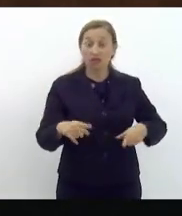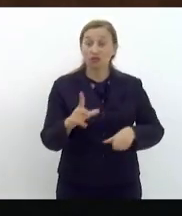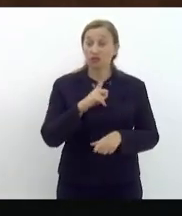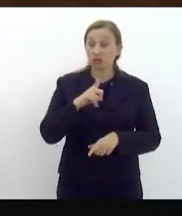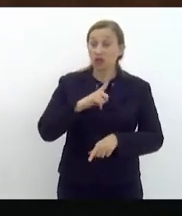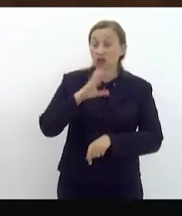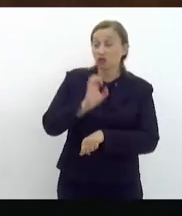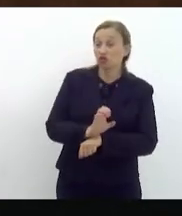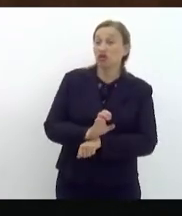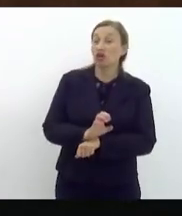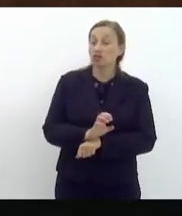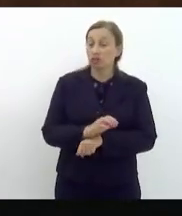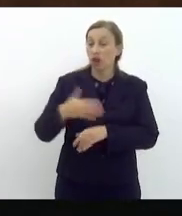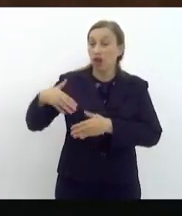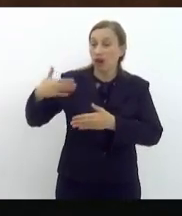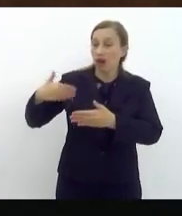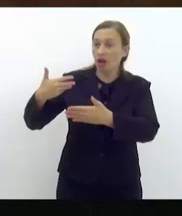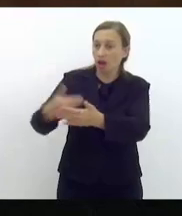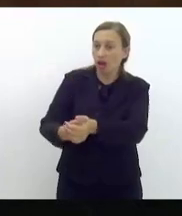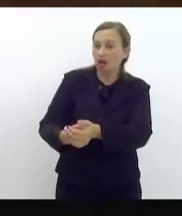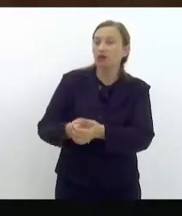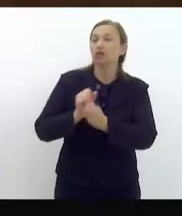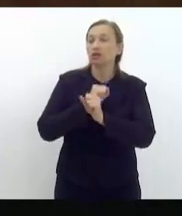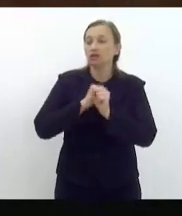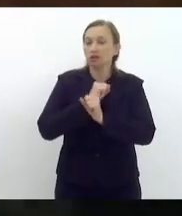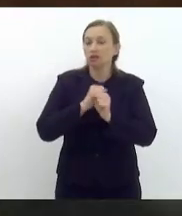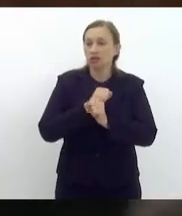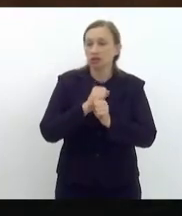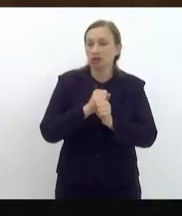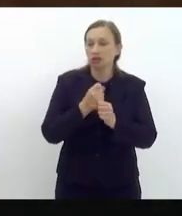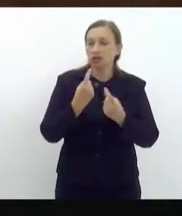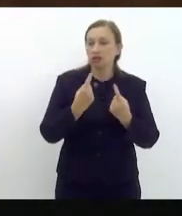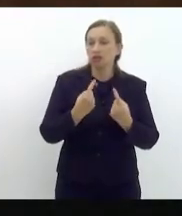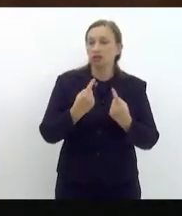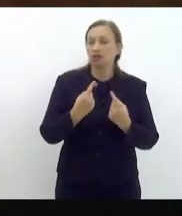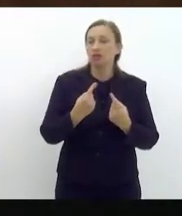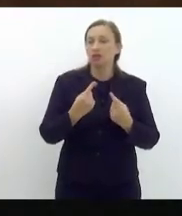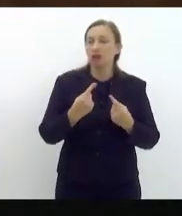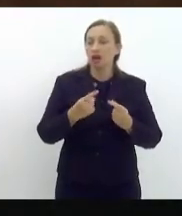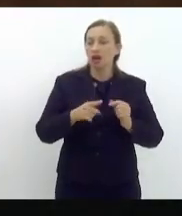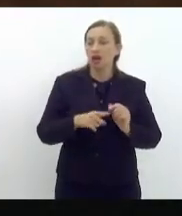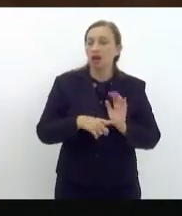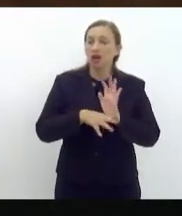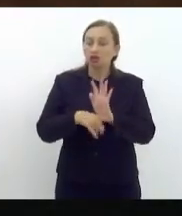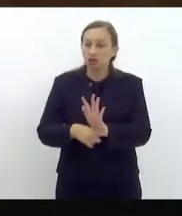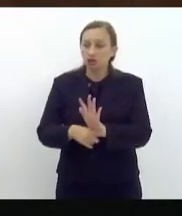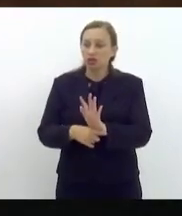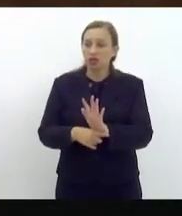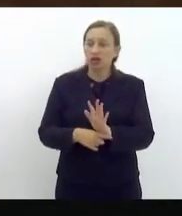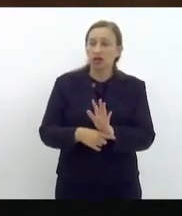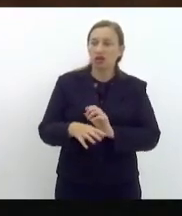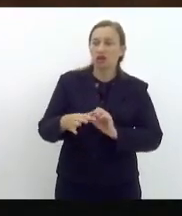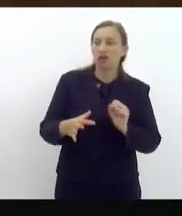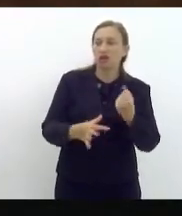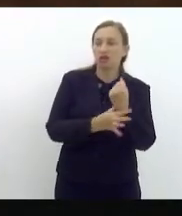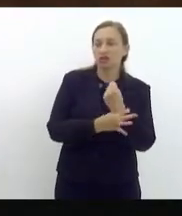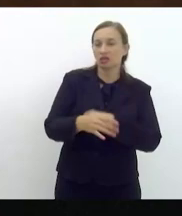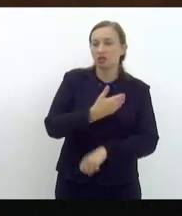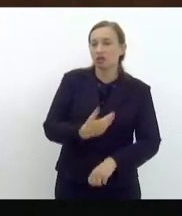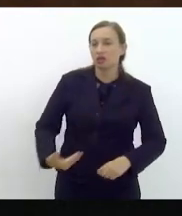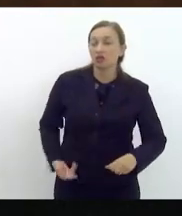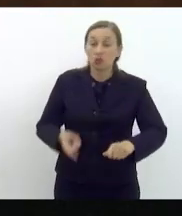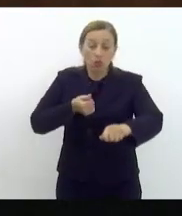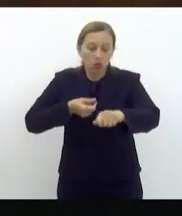Estado do Rio de Janeiro tem ao longo dos próximos anos é enfrentar a segurança pública para trazer com isso estabilidade de